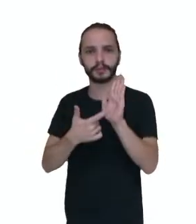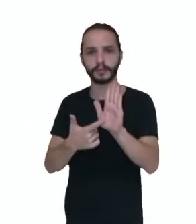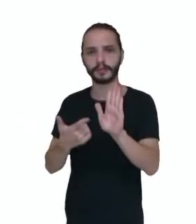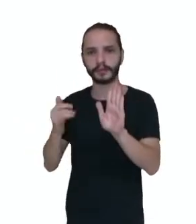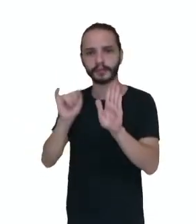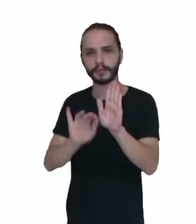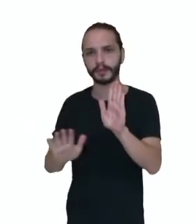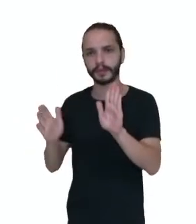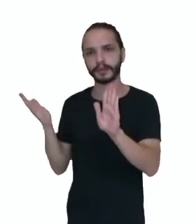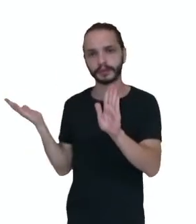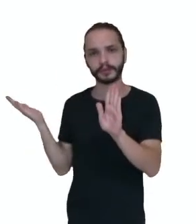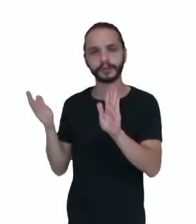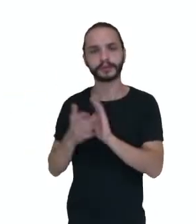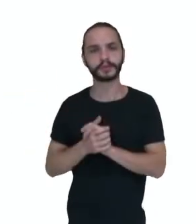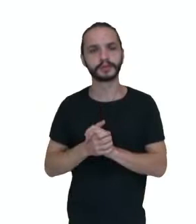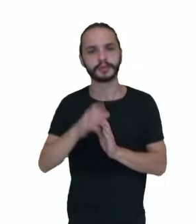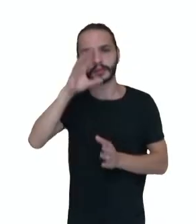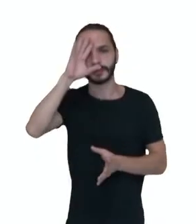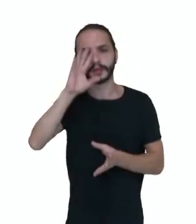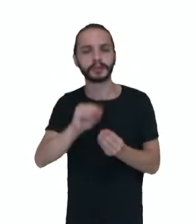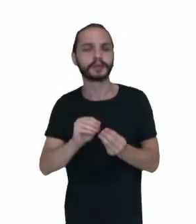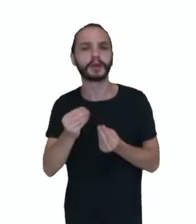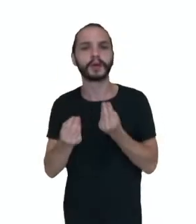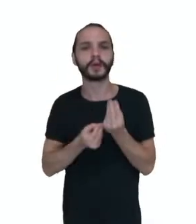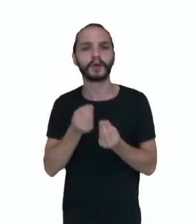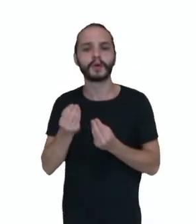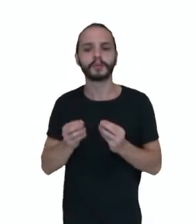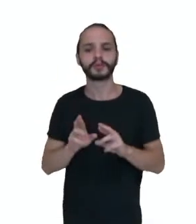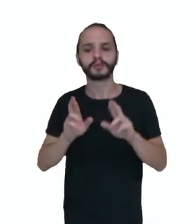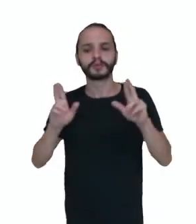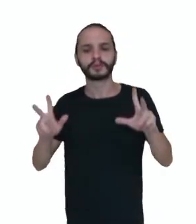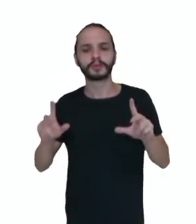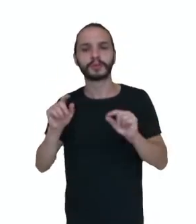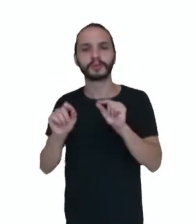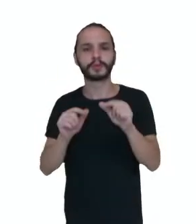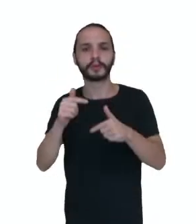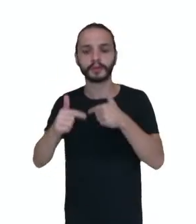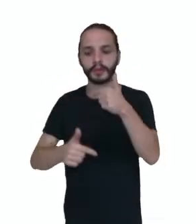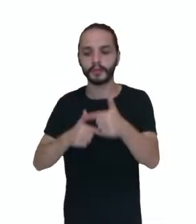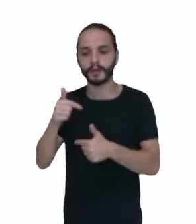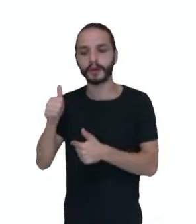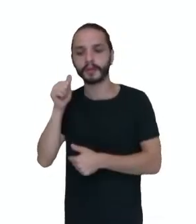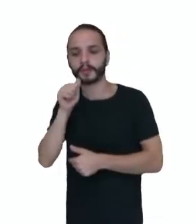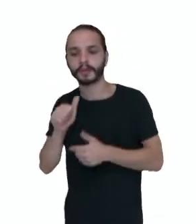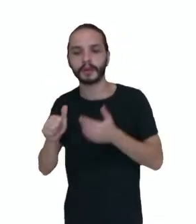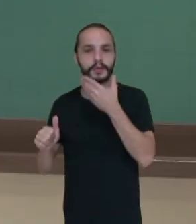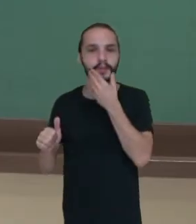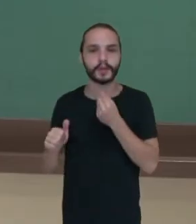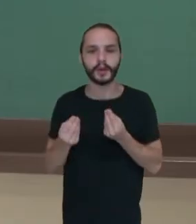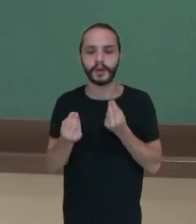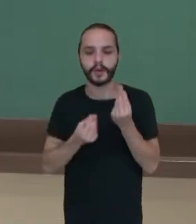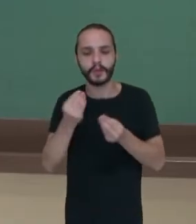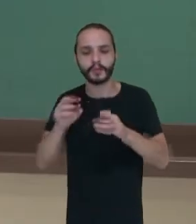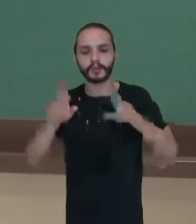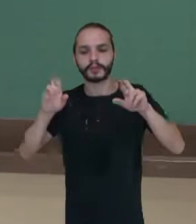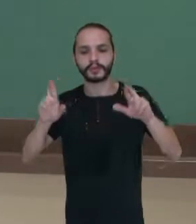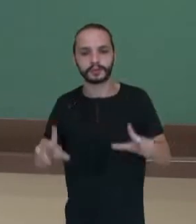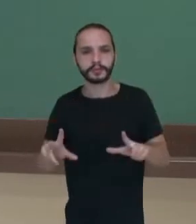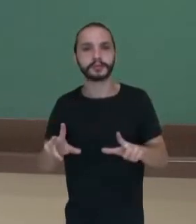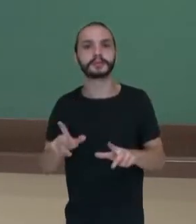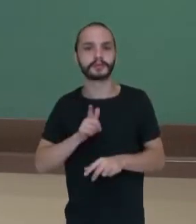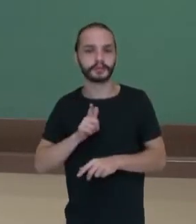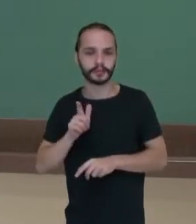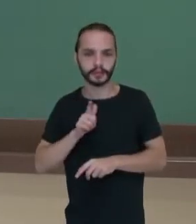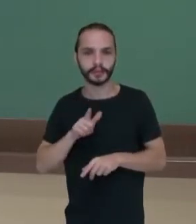gente entender essas diferenças entre o trabalho feminino e masculino, como é tratada toda essa questão